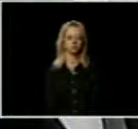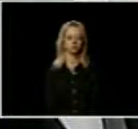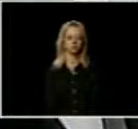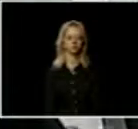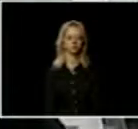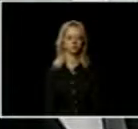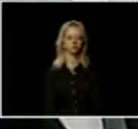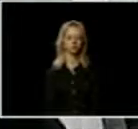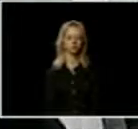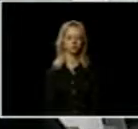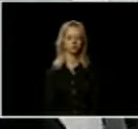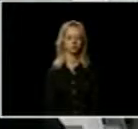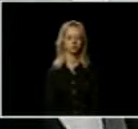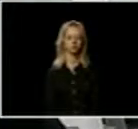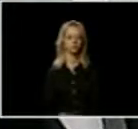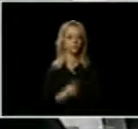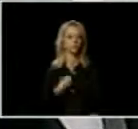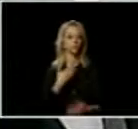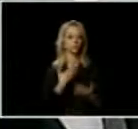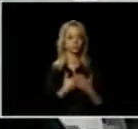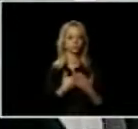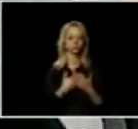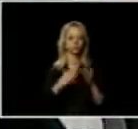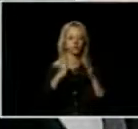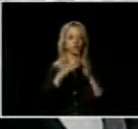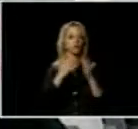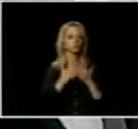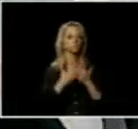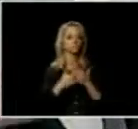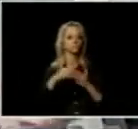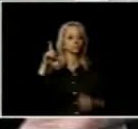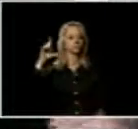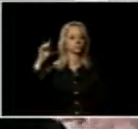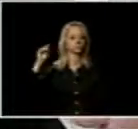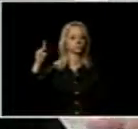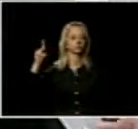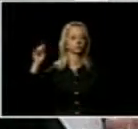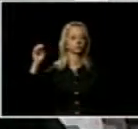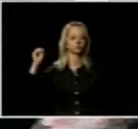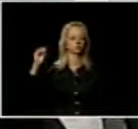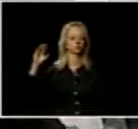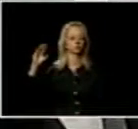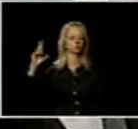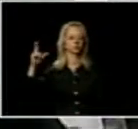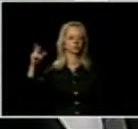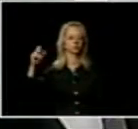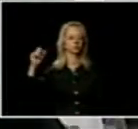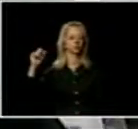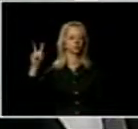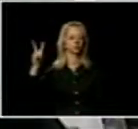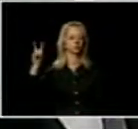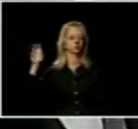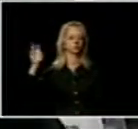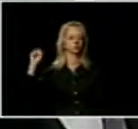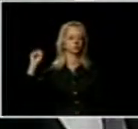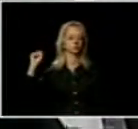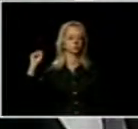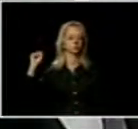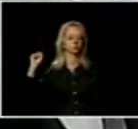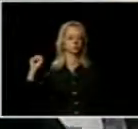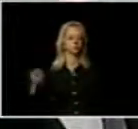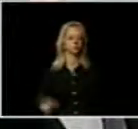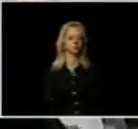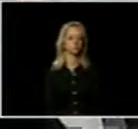estudei na Escola Lopes Chaves. Uma história histórica, linda, vereador Paulo Miranda.